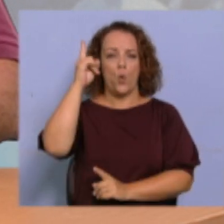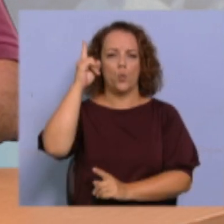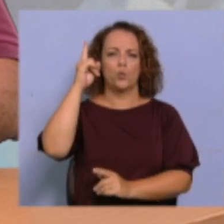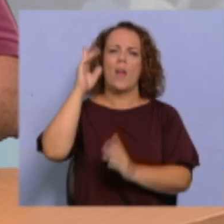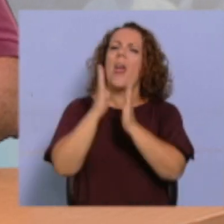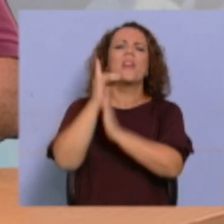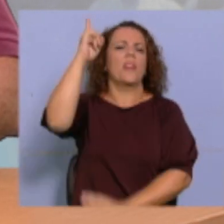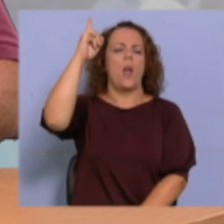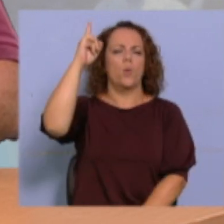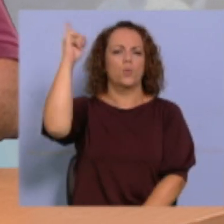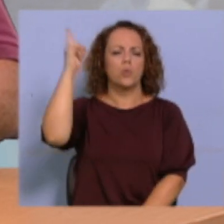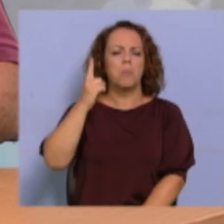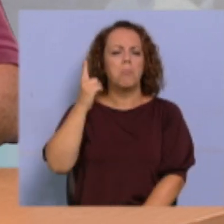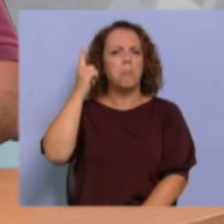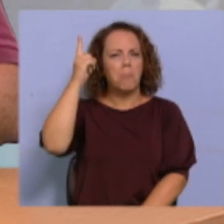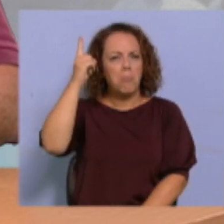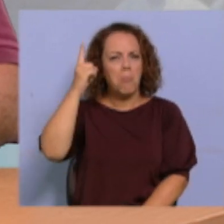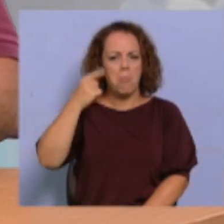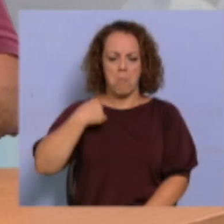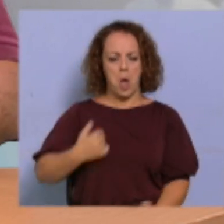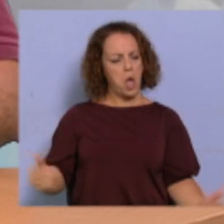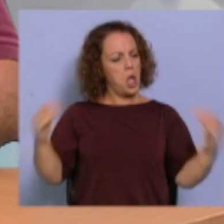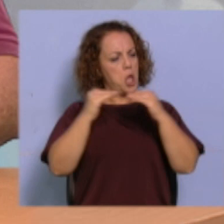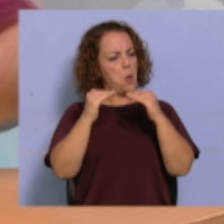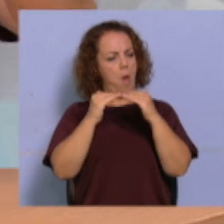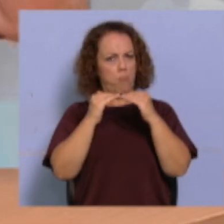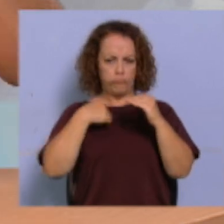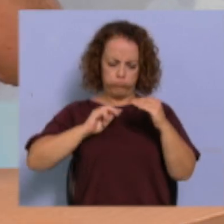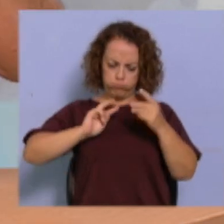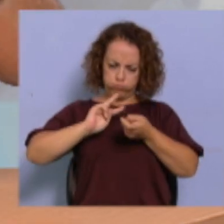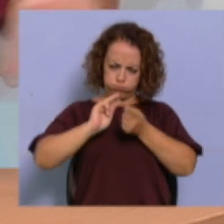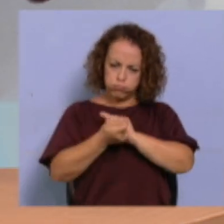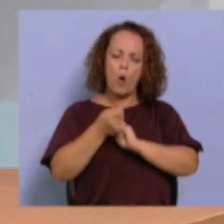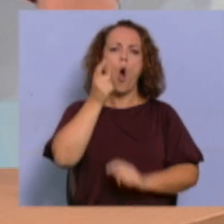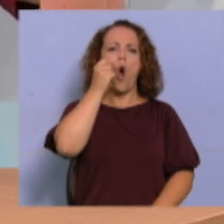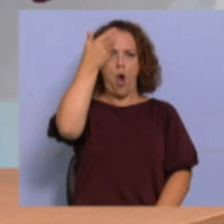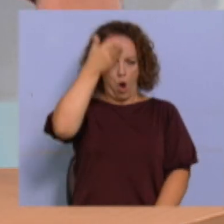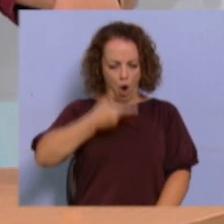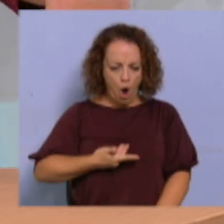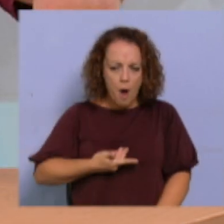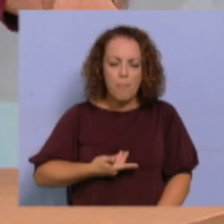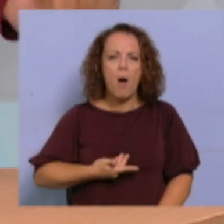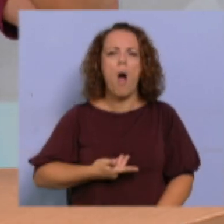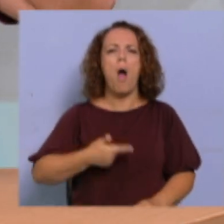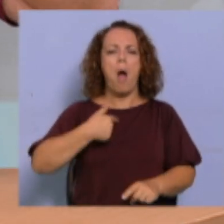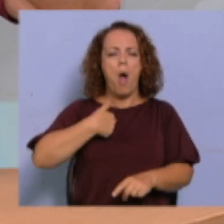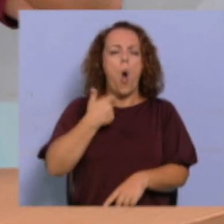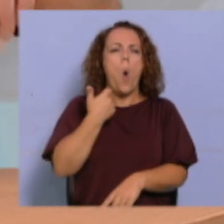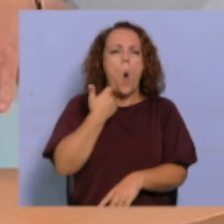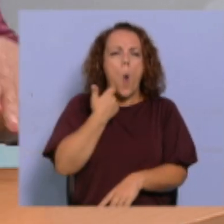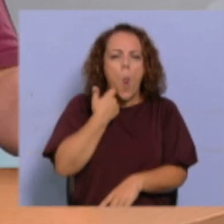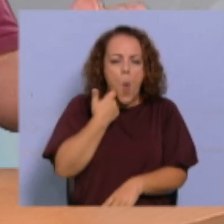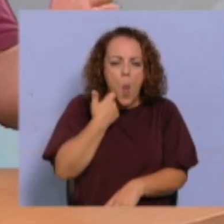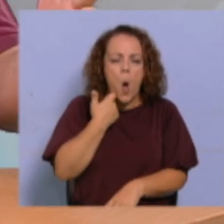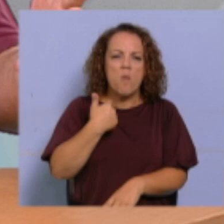Deus, não se valeu da sua igualdade com Deus. Fez-se homem e, sendo homem, ainda foi o mais pequeno dos homens.